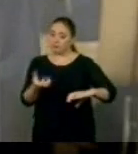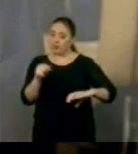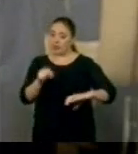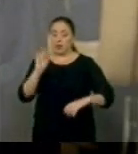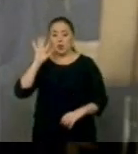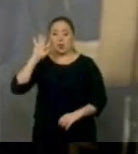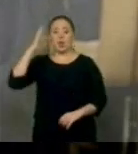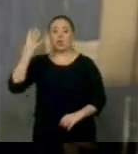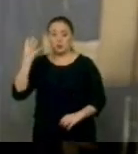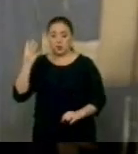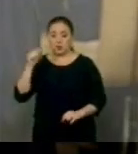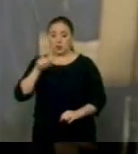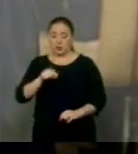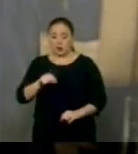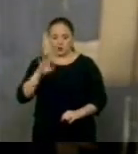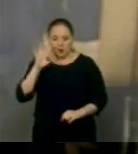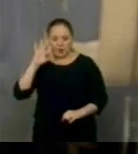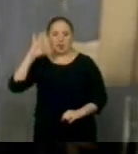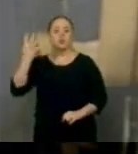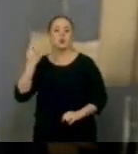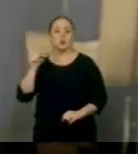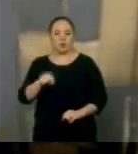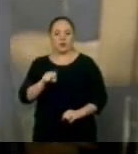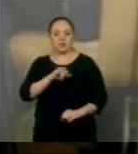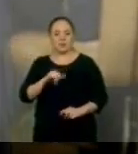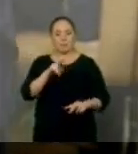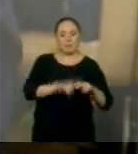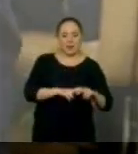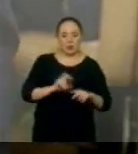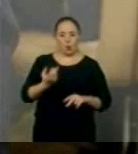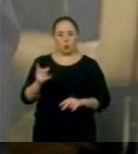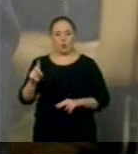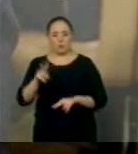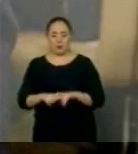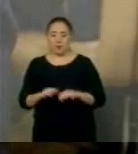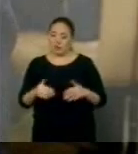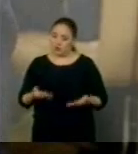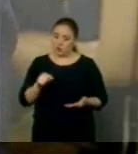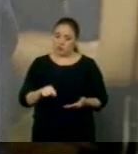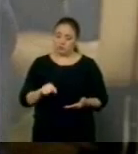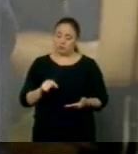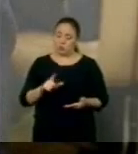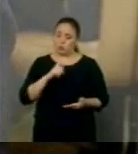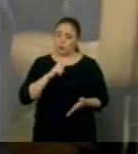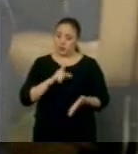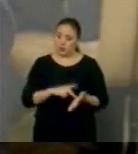resolva, é o que diz o legislador constituinte, resolva acerca da prisão. Portanto, aqui, o que se tem, na verdade, é a